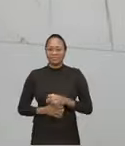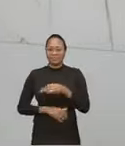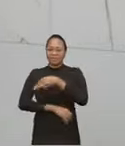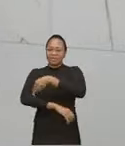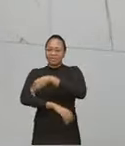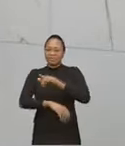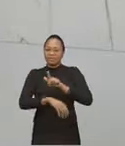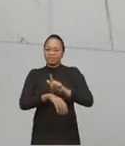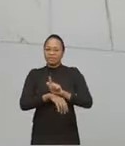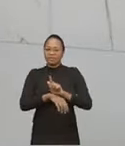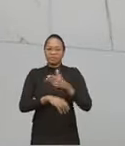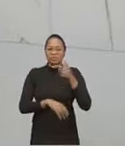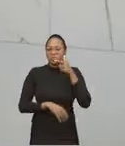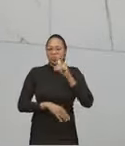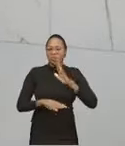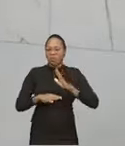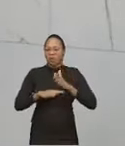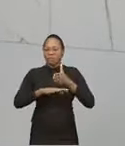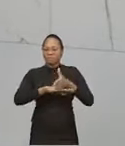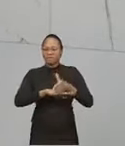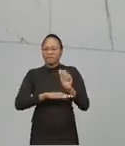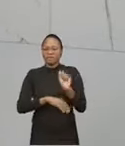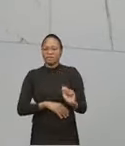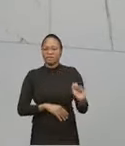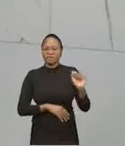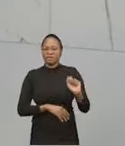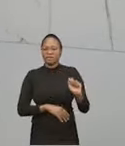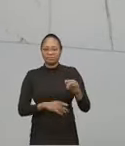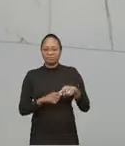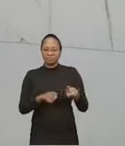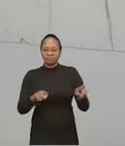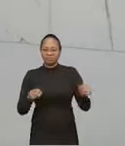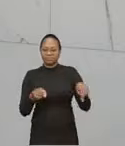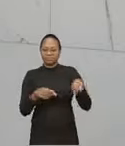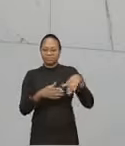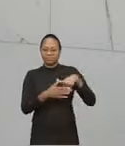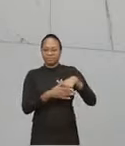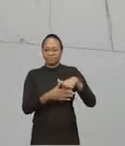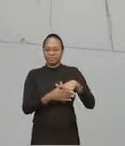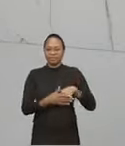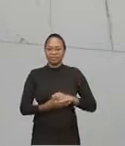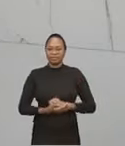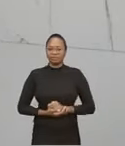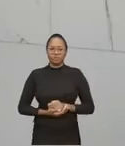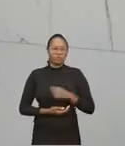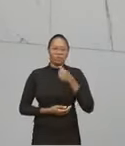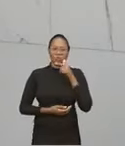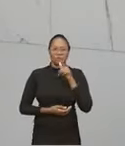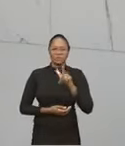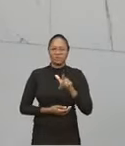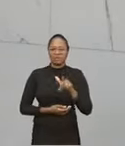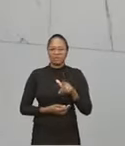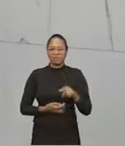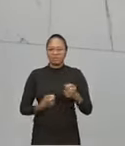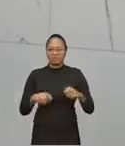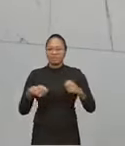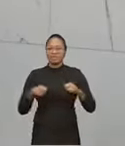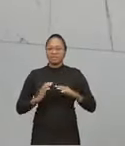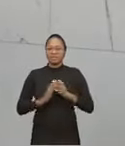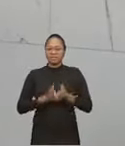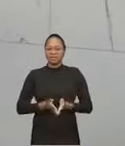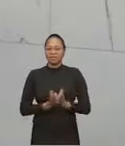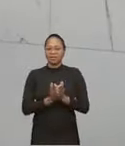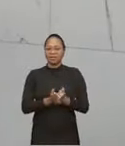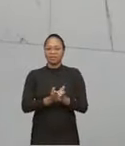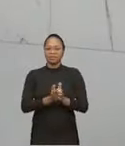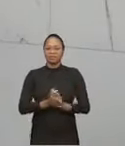você não consegue nem entrar na associação do Baba. Associação, os caras não conseguem nem chegar porque tem que ir de barco.